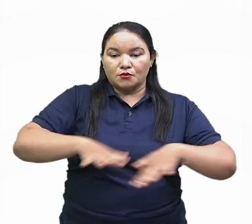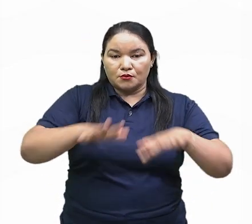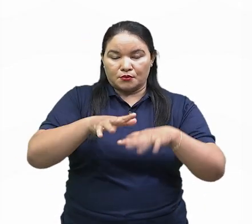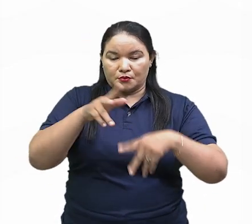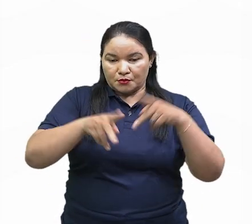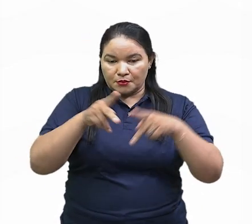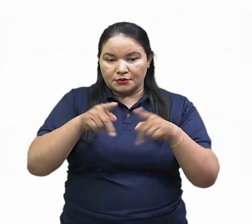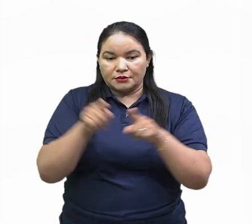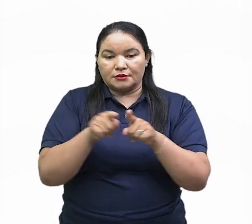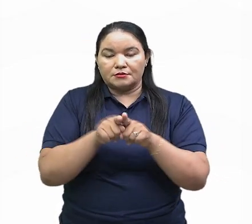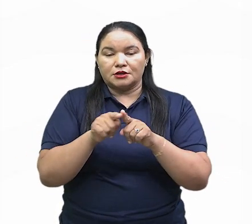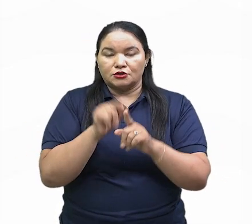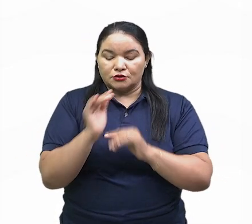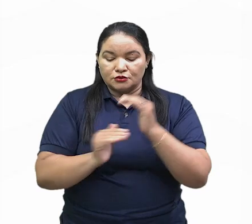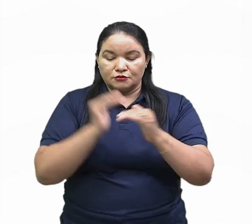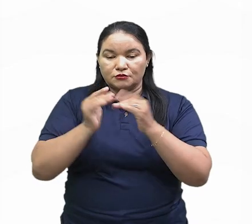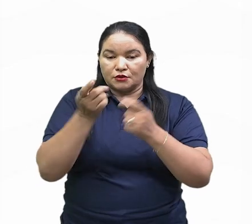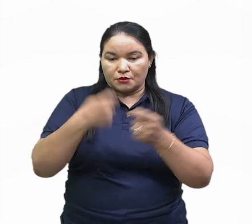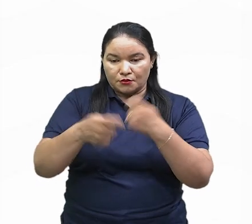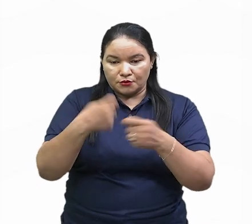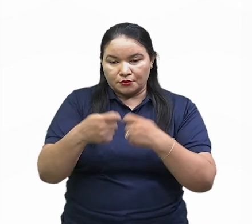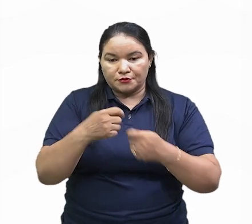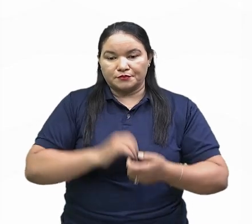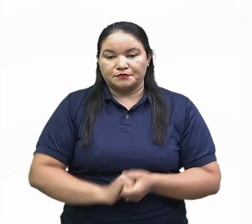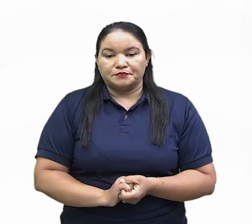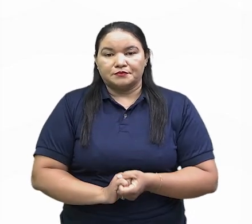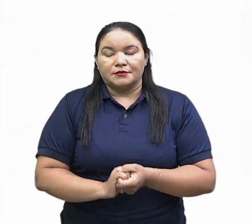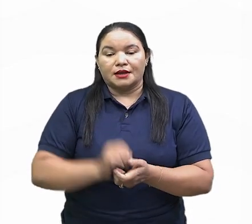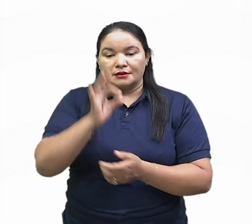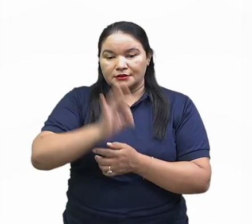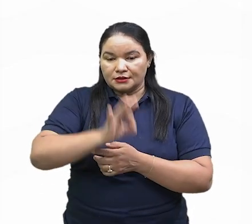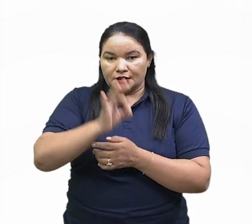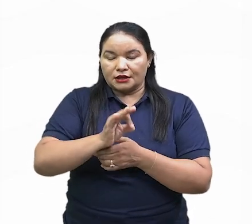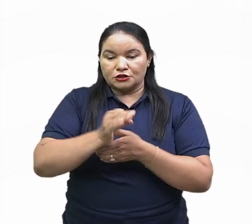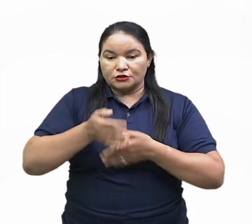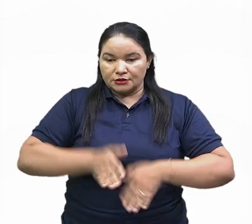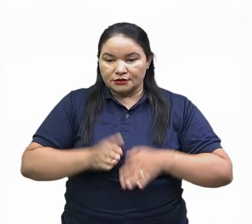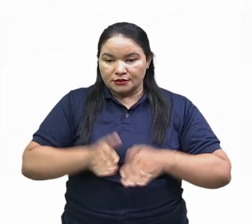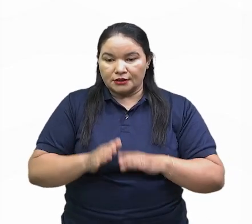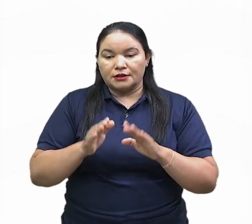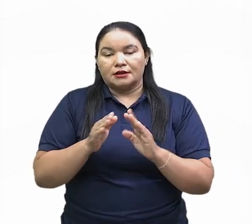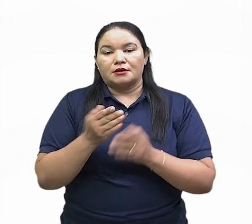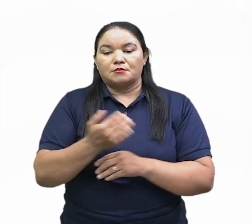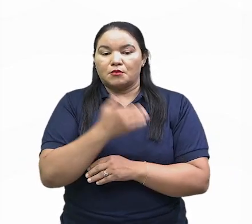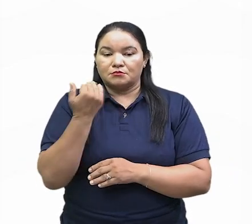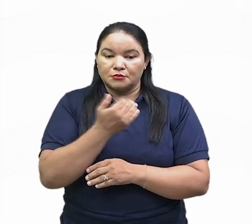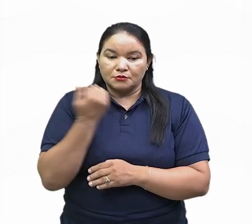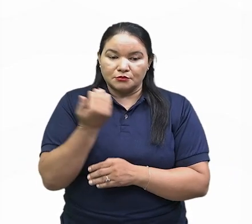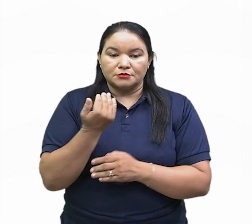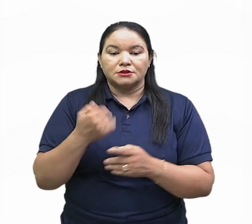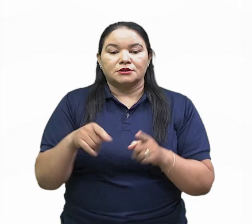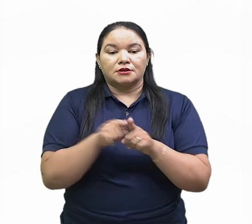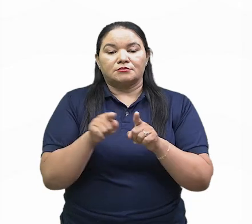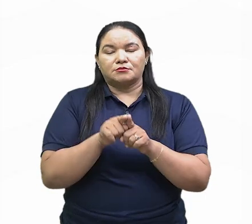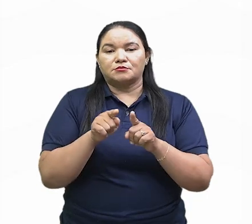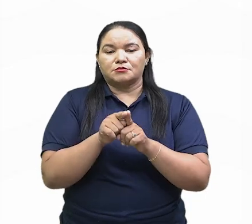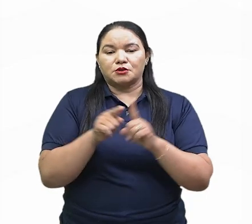teorias demográficas e desenvolvimento econômico. Natalidade,